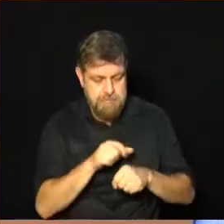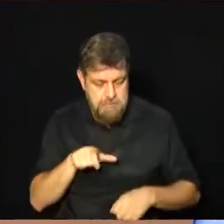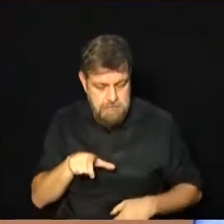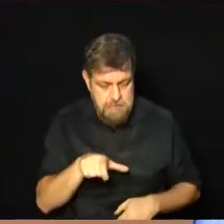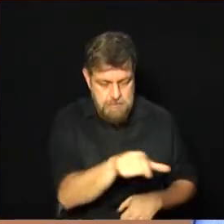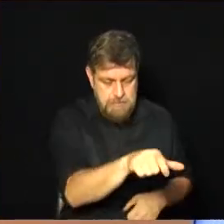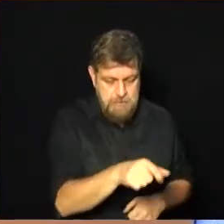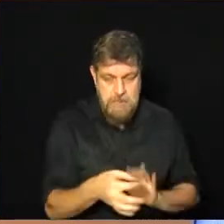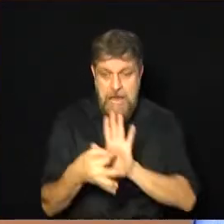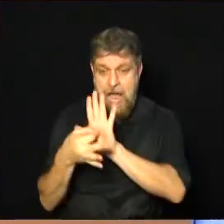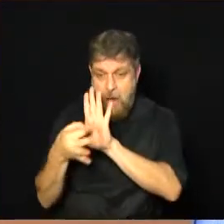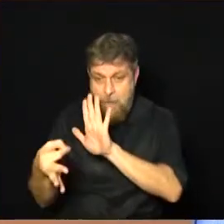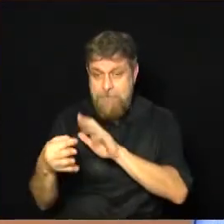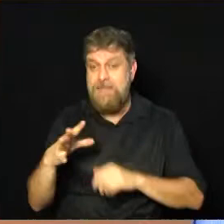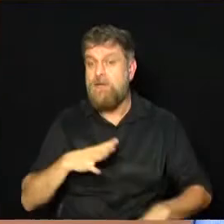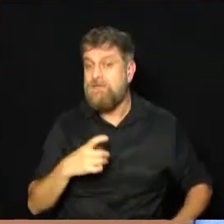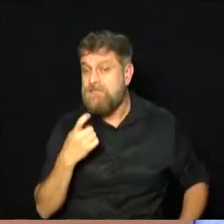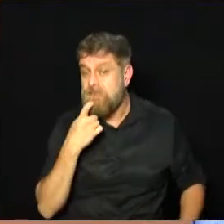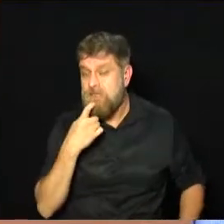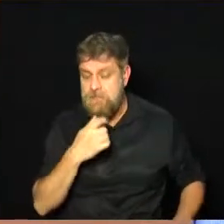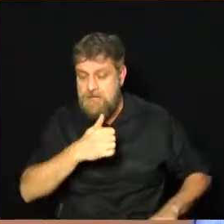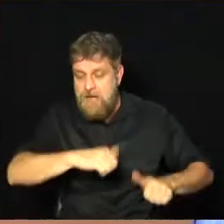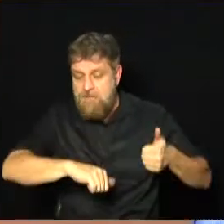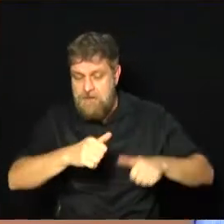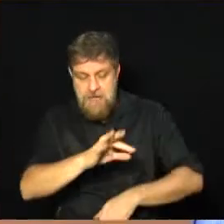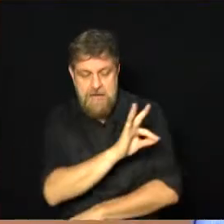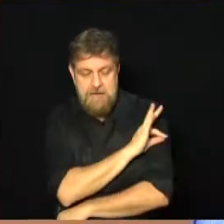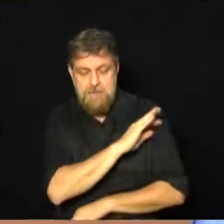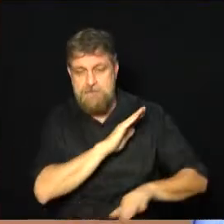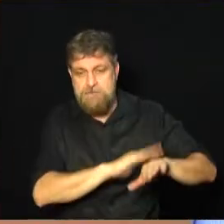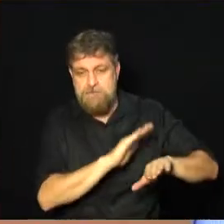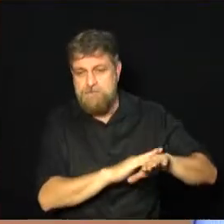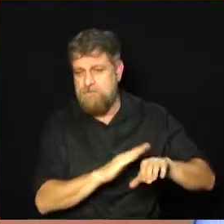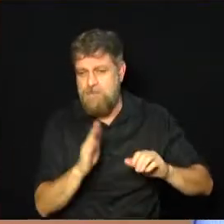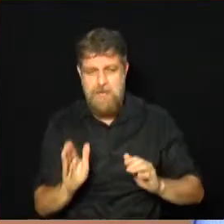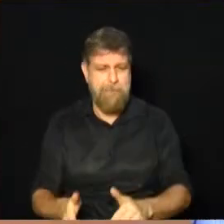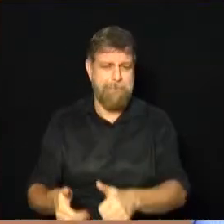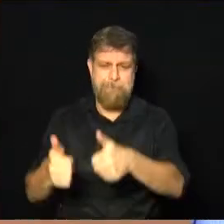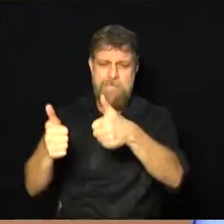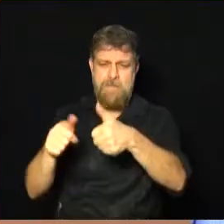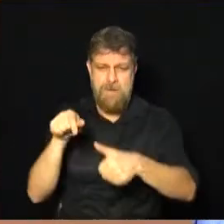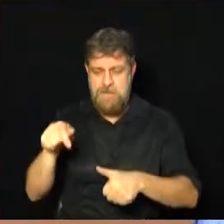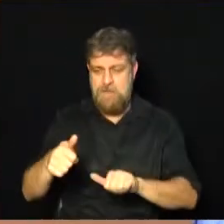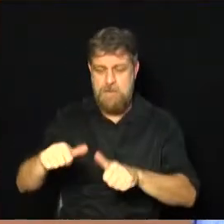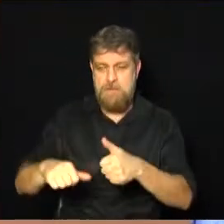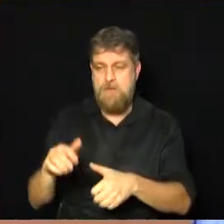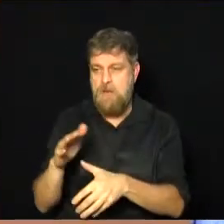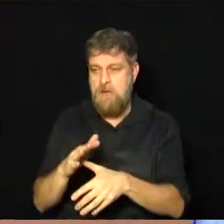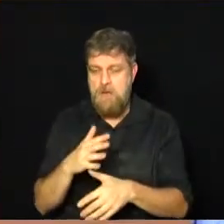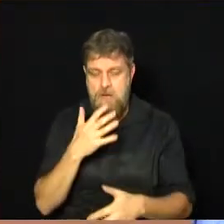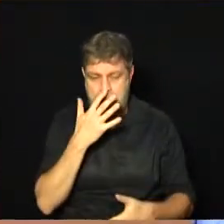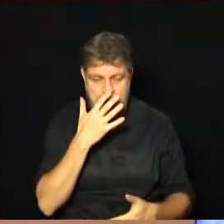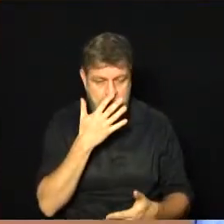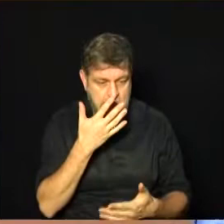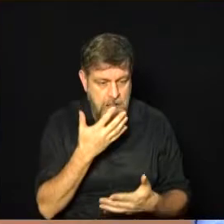têm de Campinas, da Prefeitura de Campinas, é a melhor possível, porque eles ficam bobos de ver como nós conseguimos,